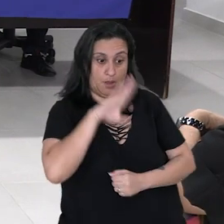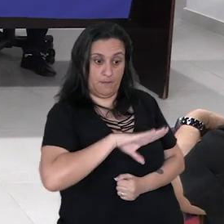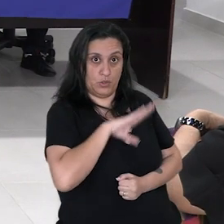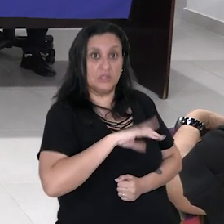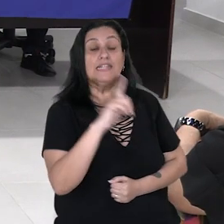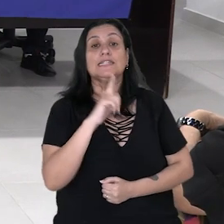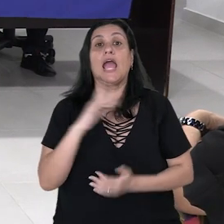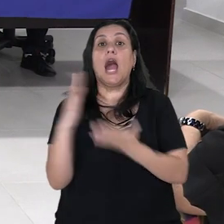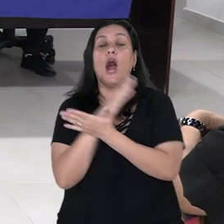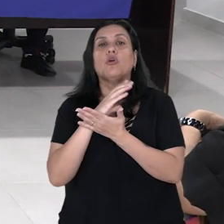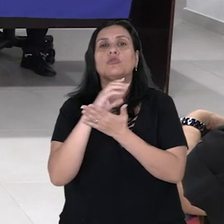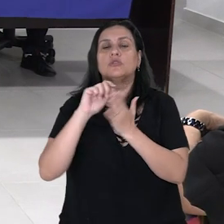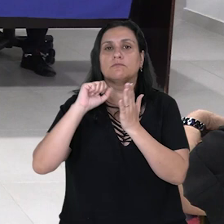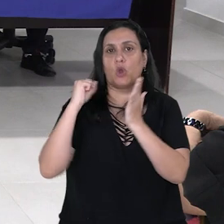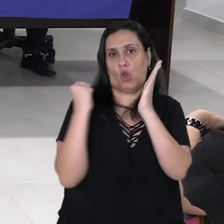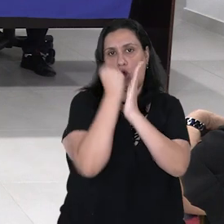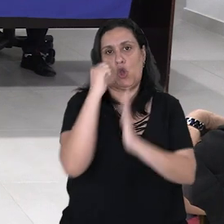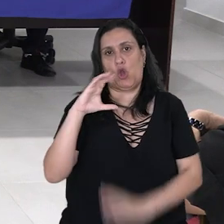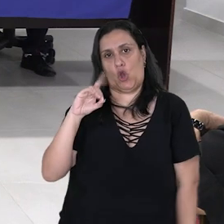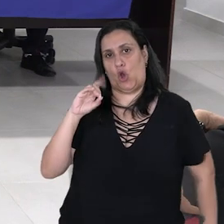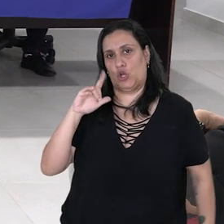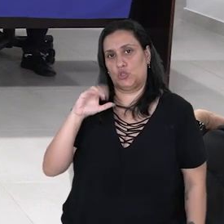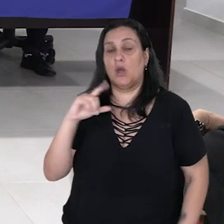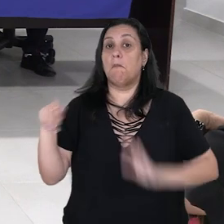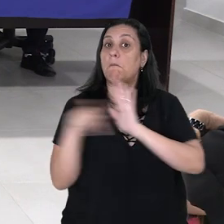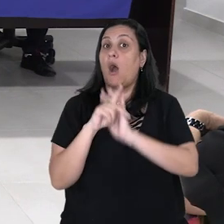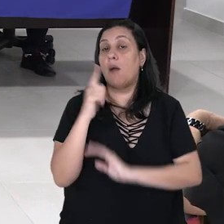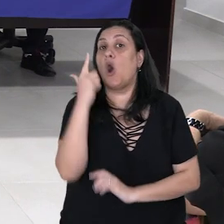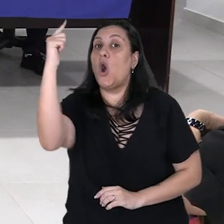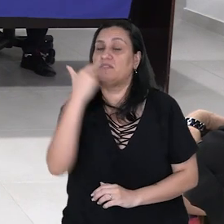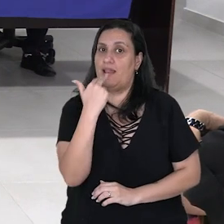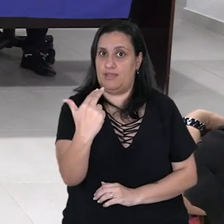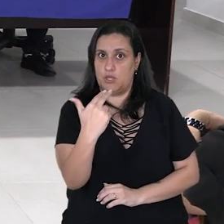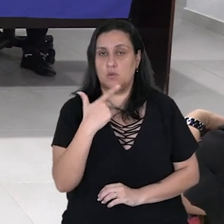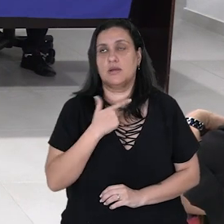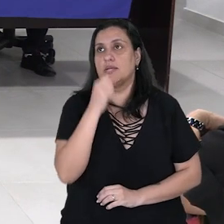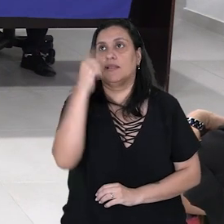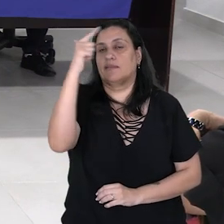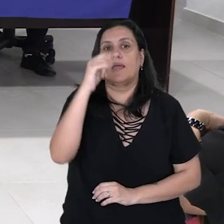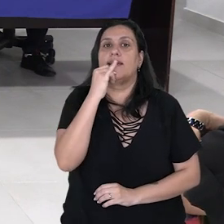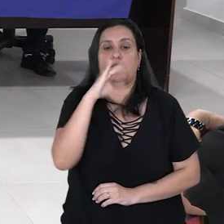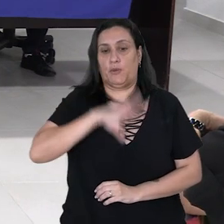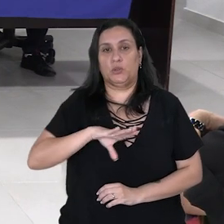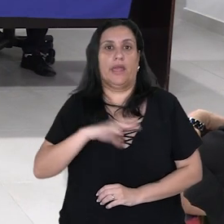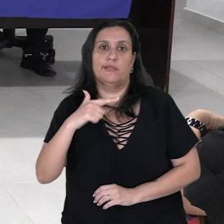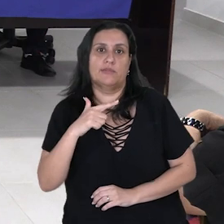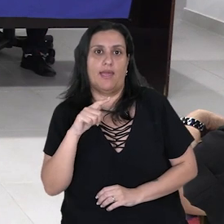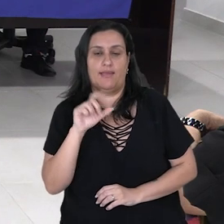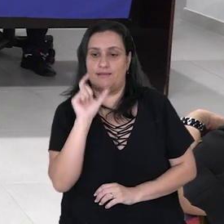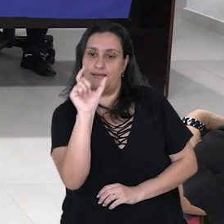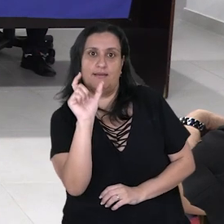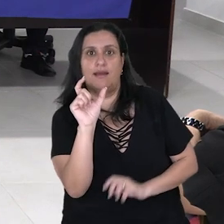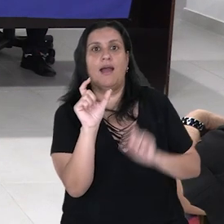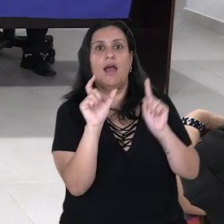alguns símbolos que são recorrentes em outros idiomas que a gente pode adaptar, símbolos que não existem em português e logo